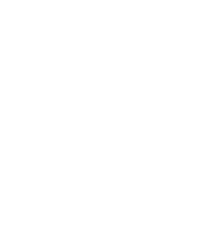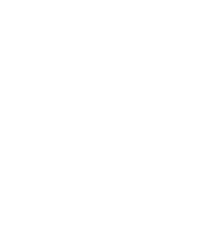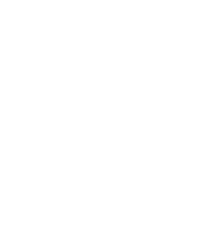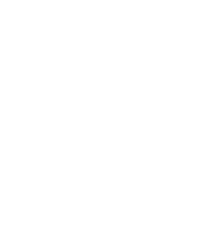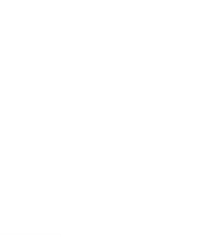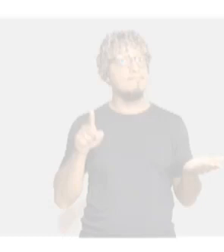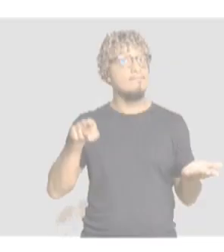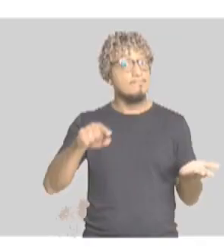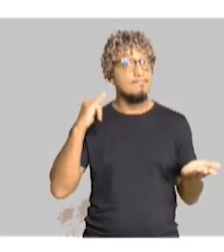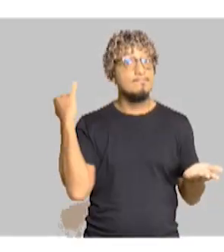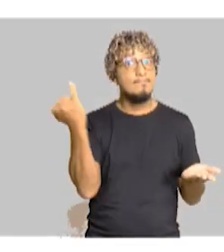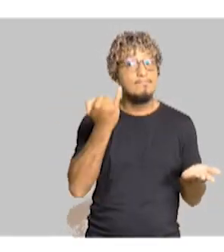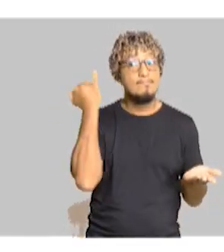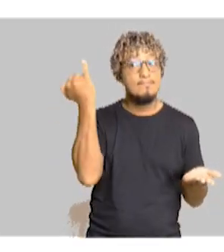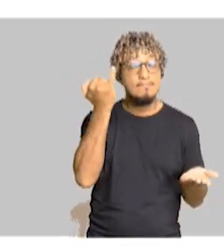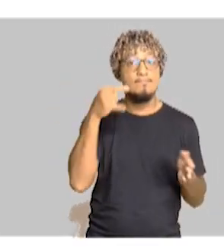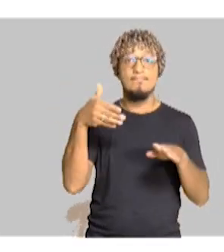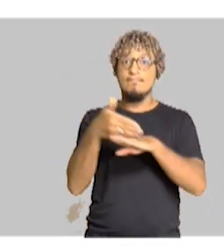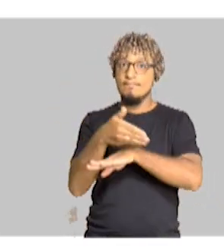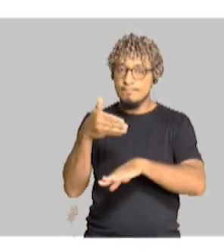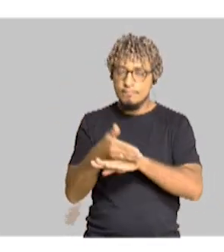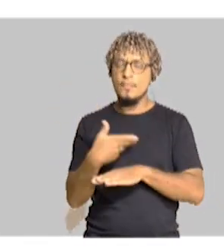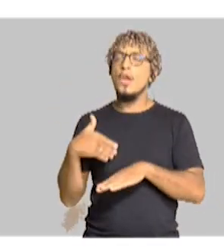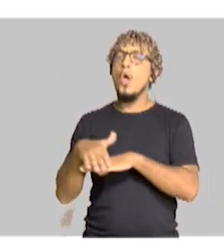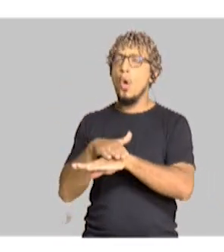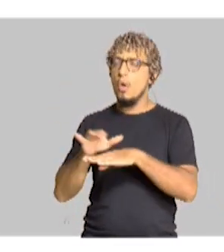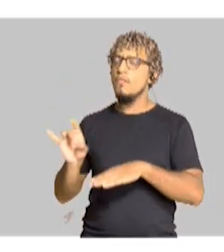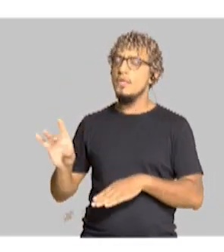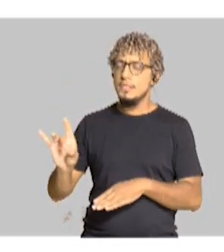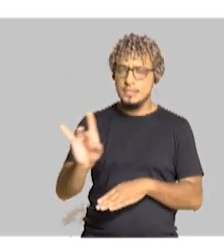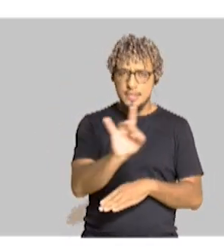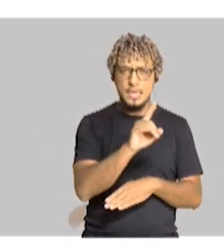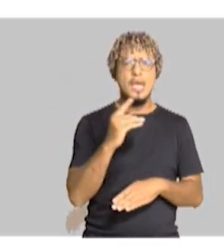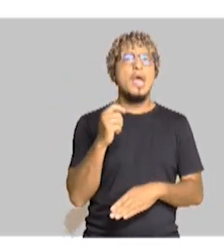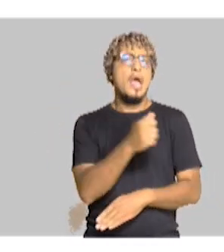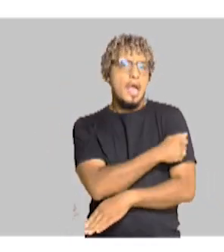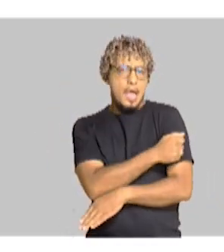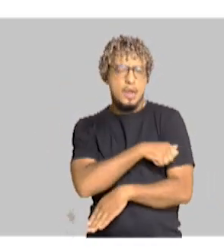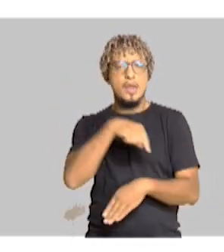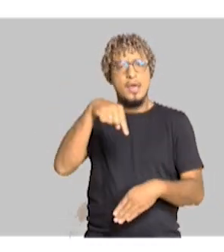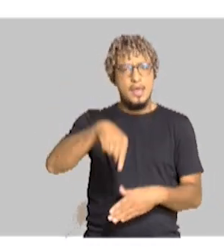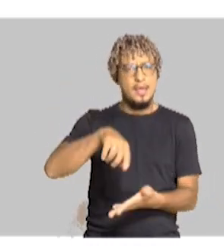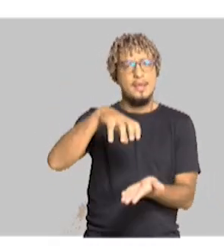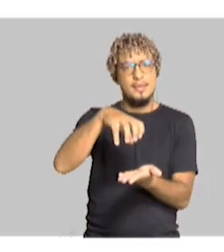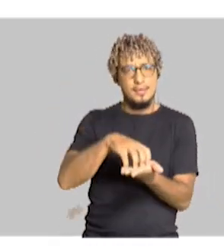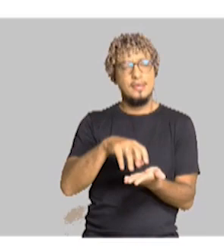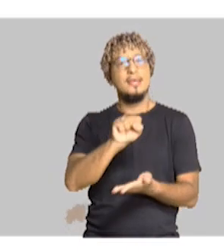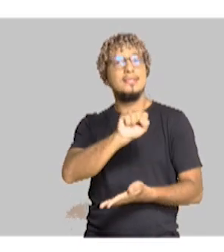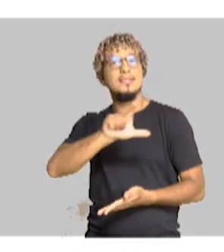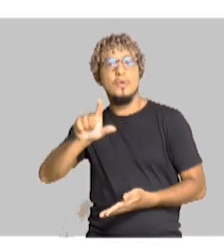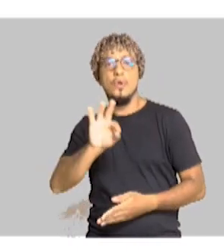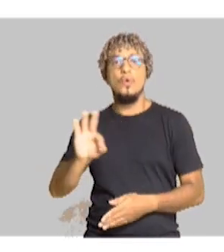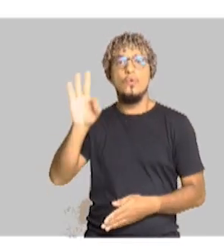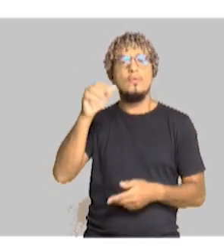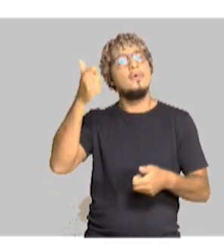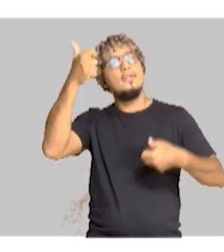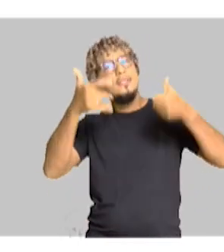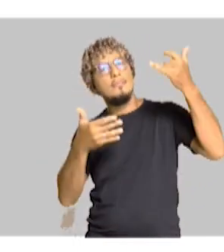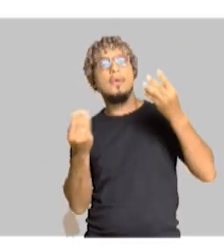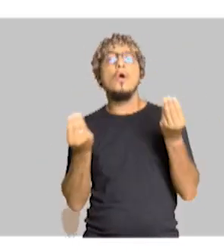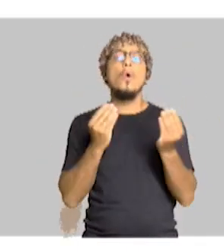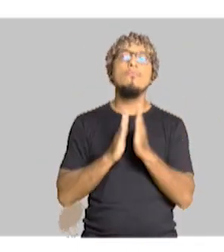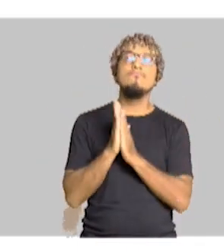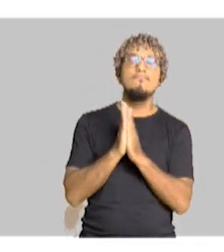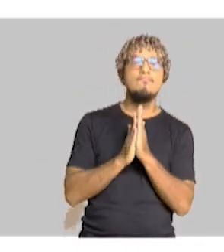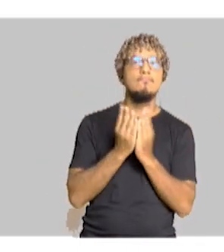é importante que todos participem eu conversei com alguns alunos aqui do campus aqui da UFMA de São Luís para falar um pouquinho sobre as